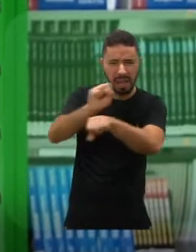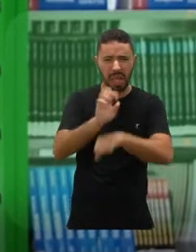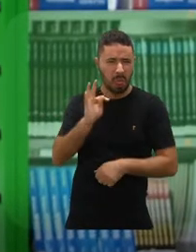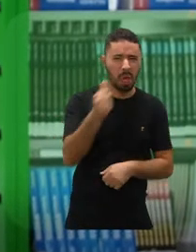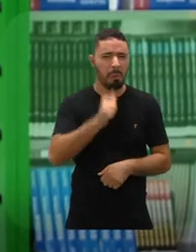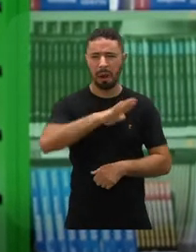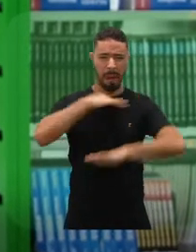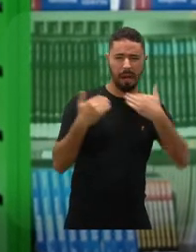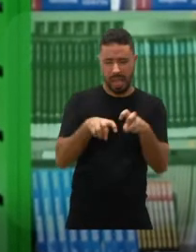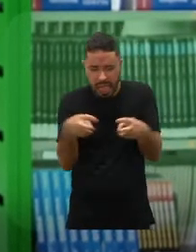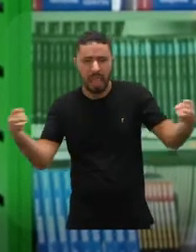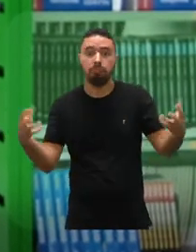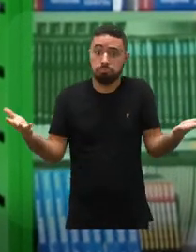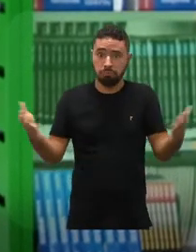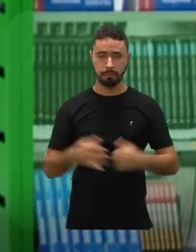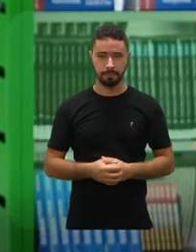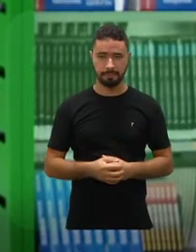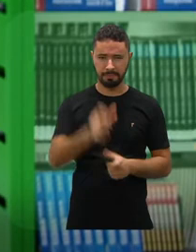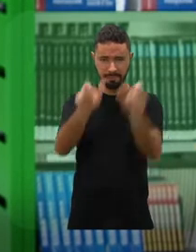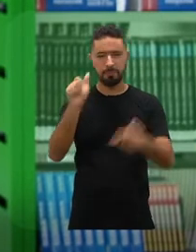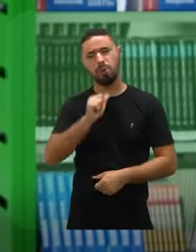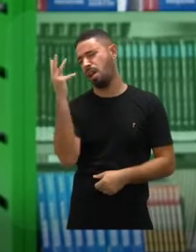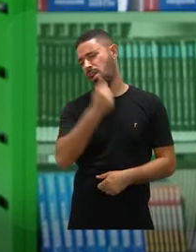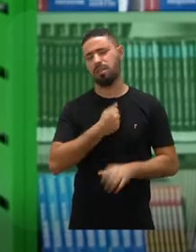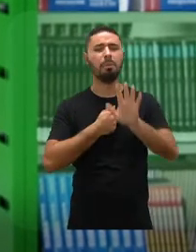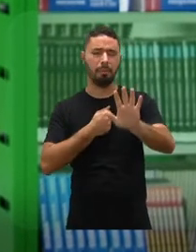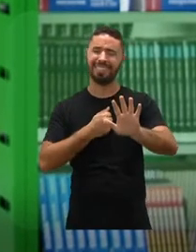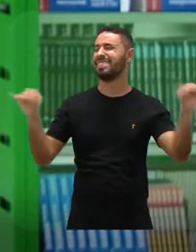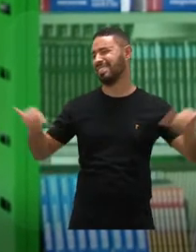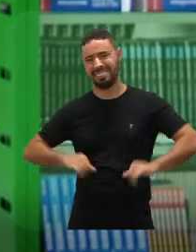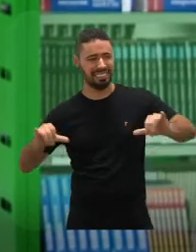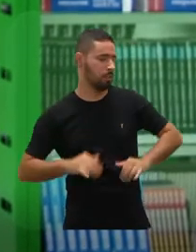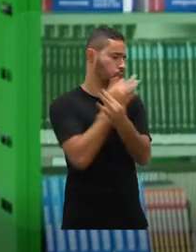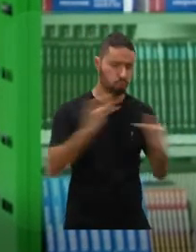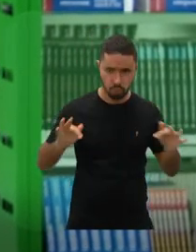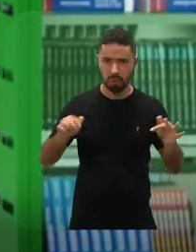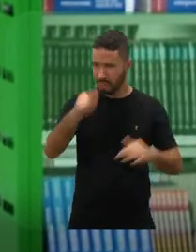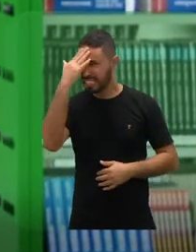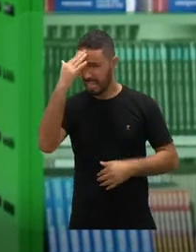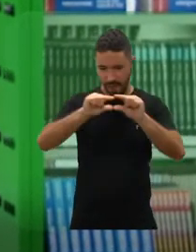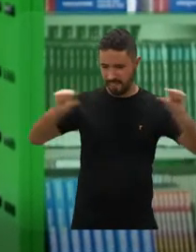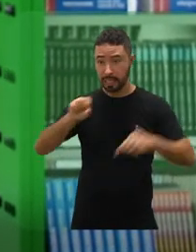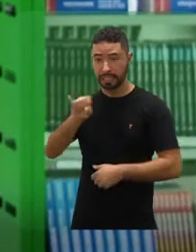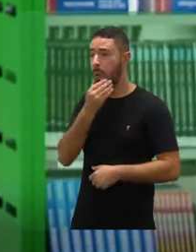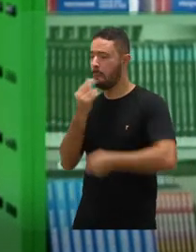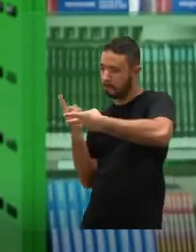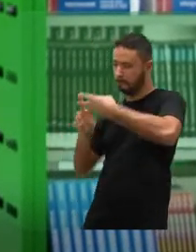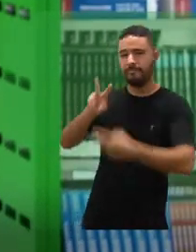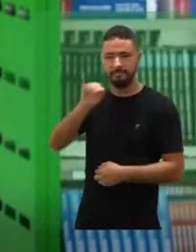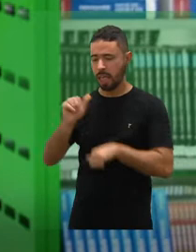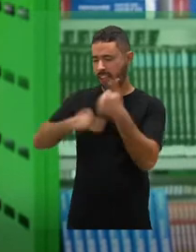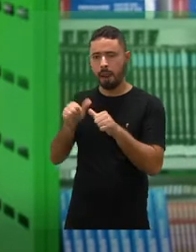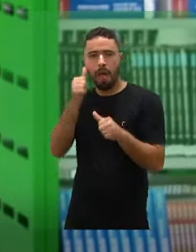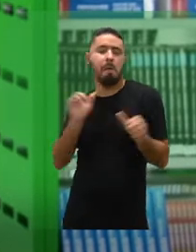irem morar no cemitério? Ser mulher é lindo, mas é doloroso também. Vocês têm noção de quanto que dói ouvir que o homem, quando vai pra cadeia, vai